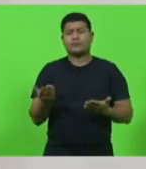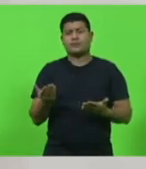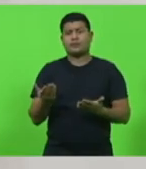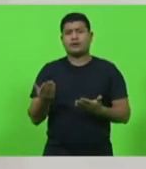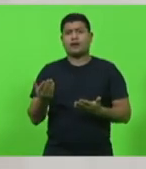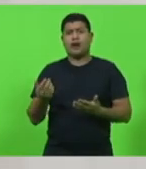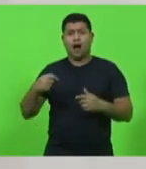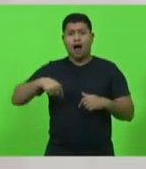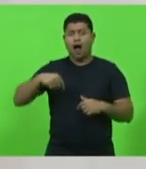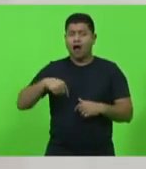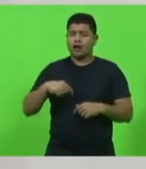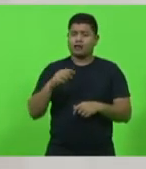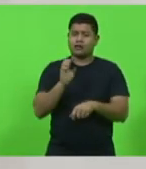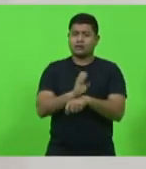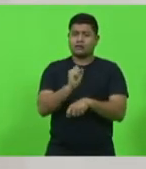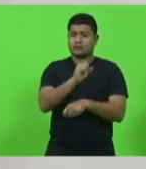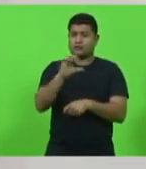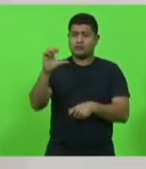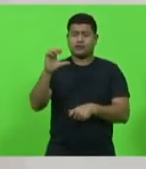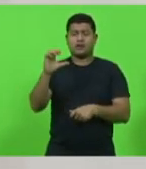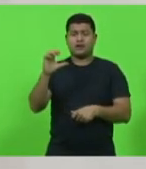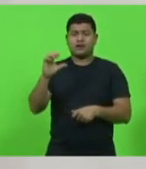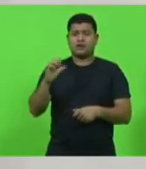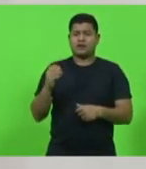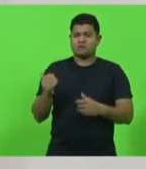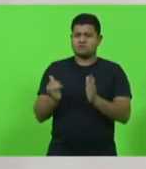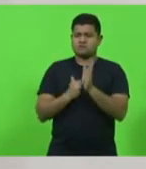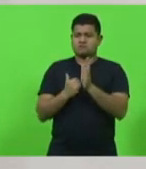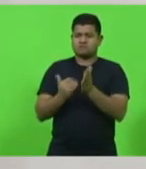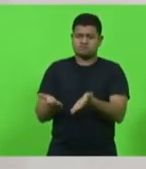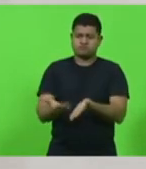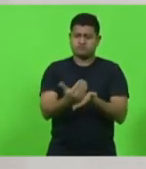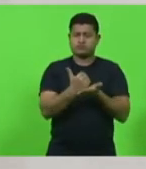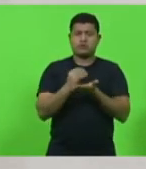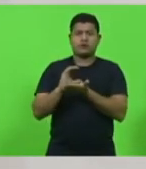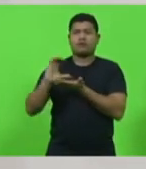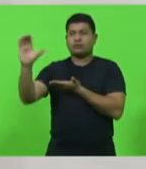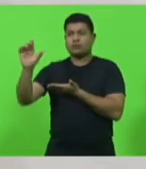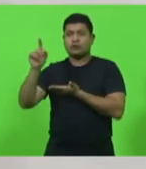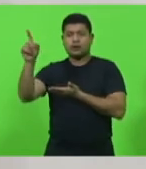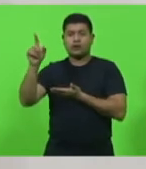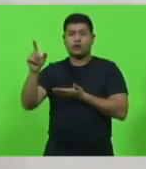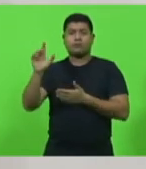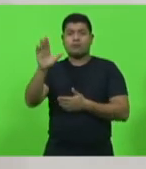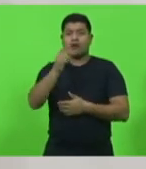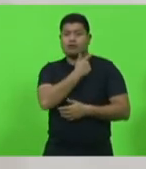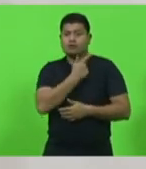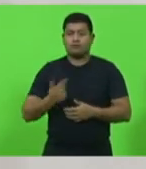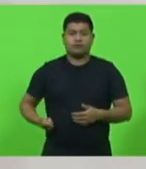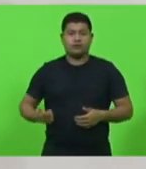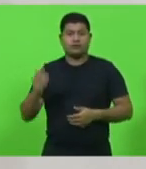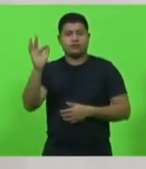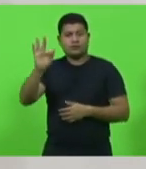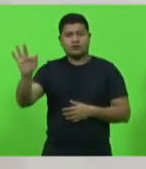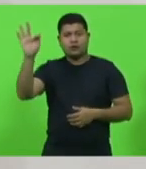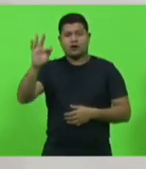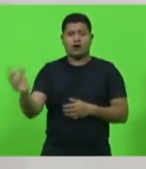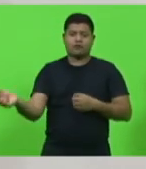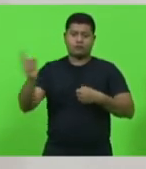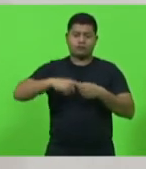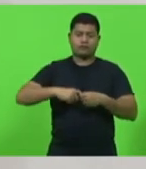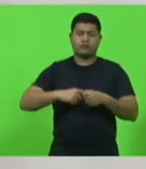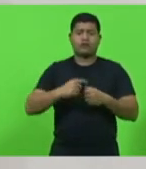está arrecadando e o que a União está investindo no nosso Estado é muito pouco. Nós